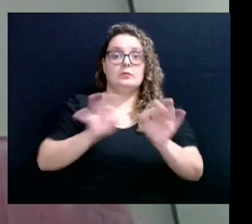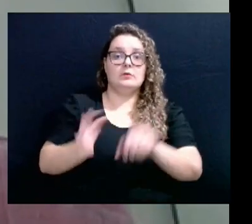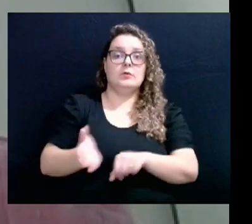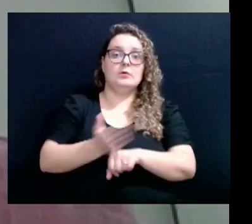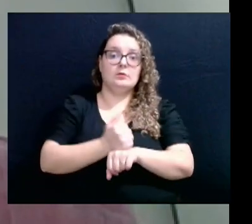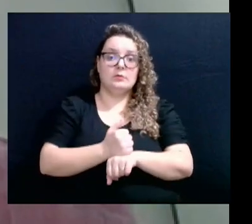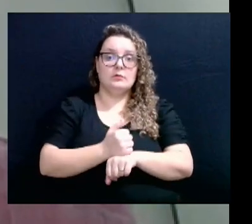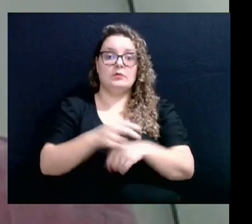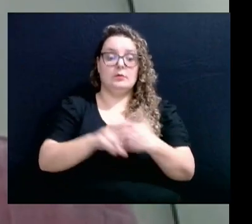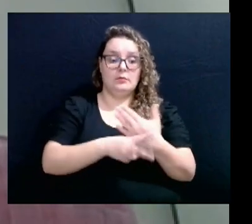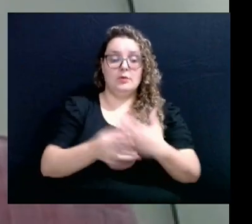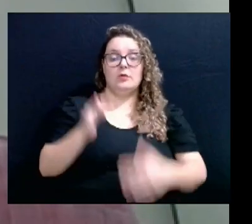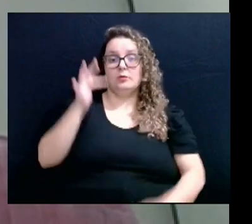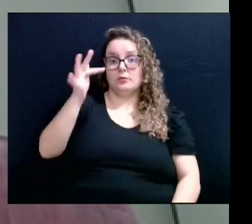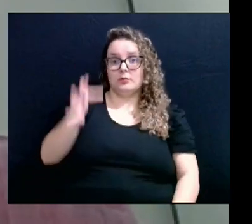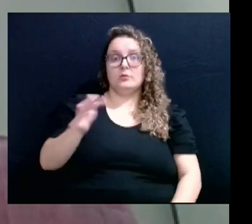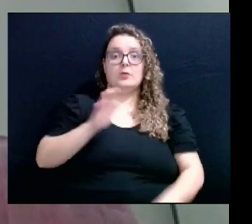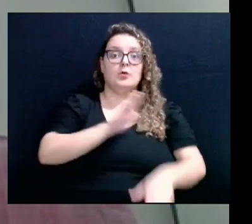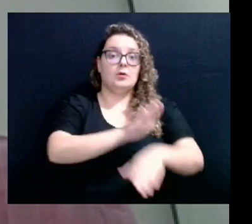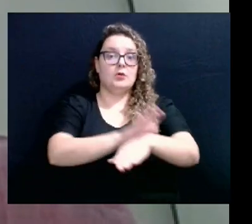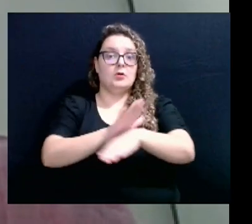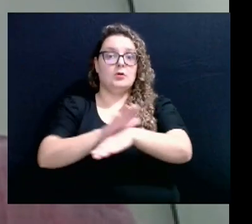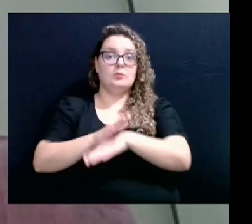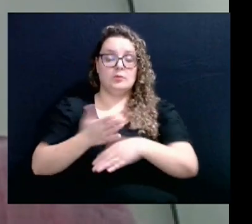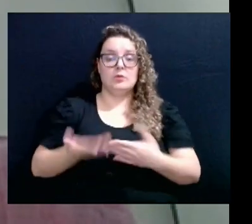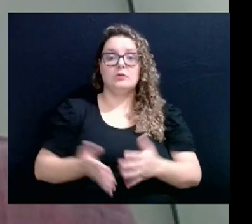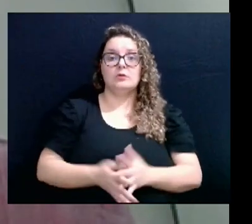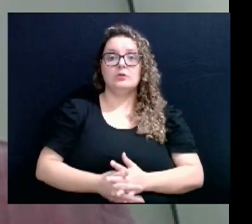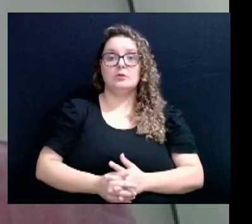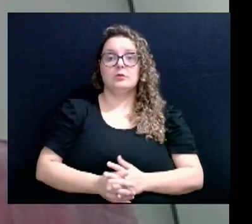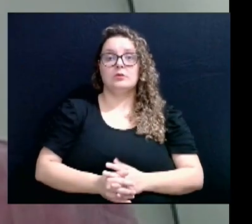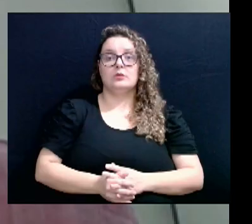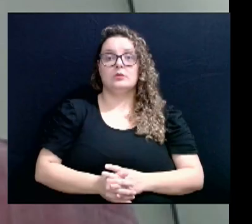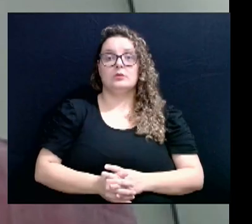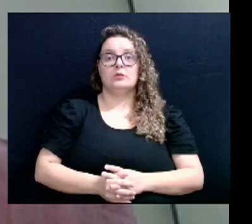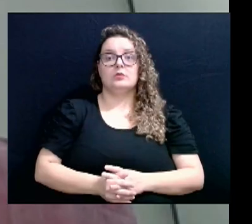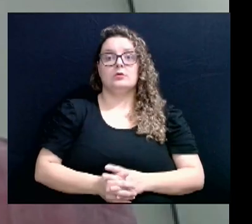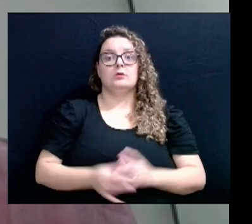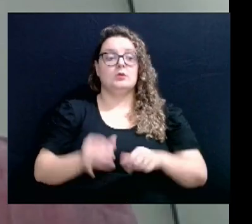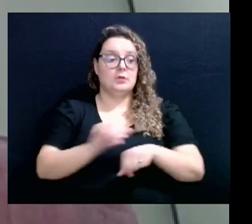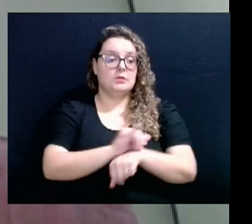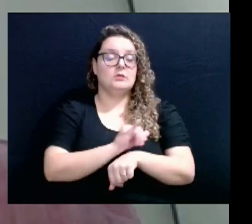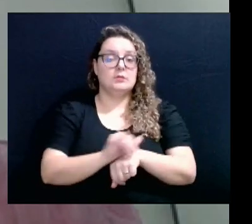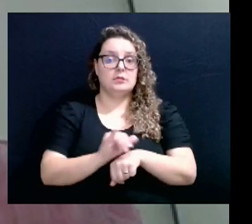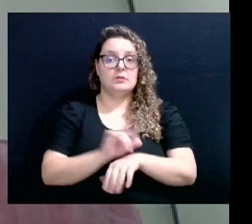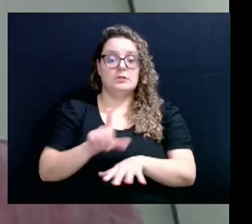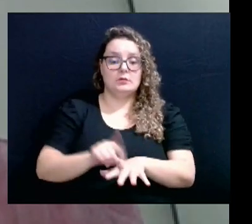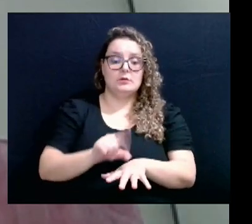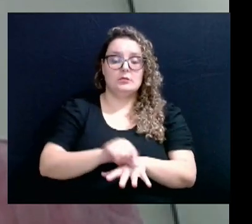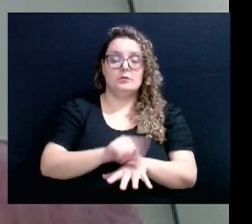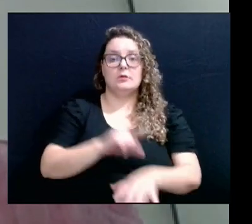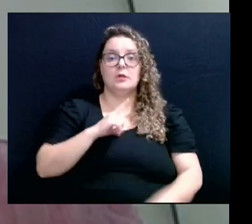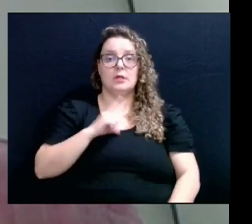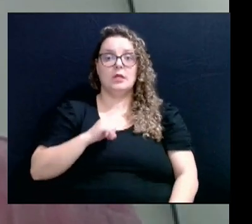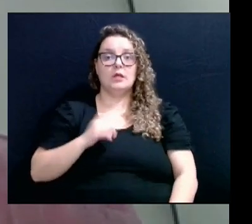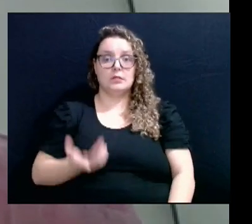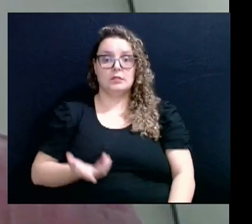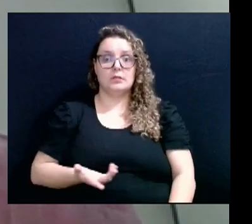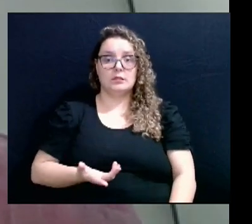para auxiliar a meios alternativos que a gente tenha para